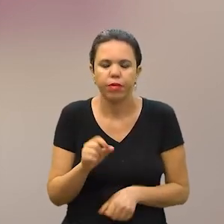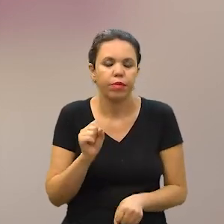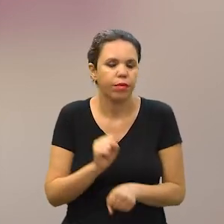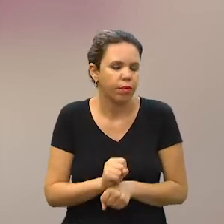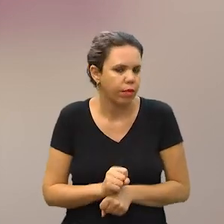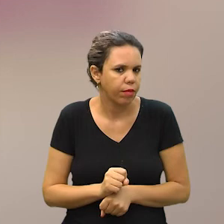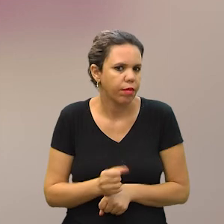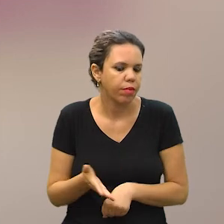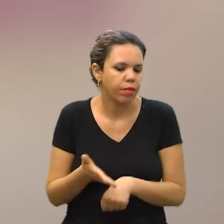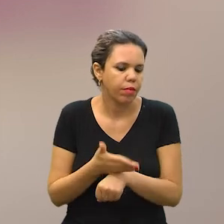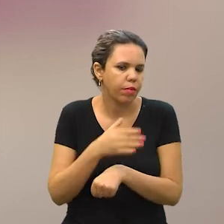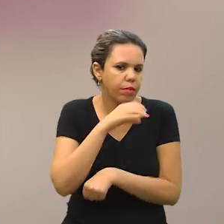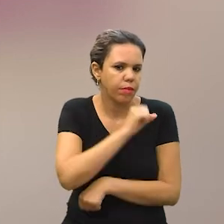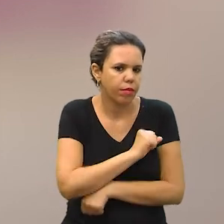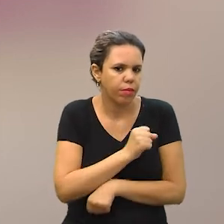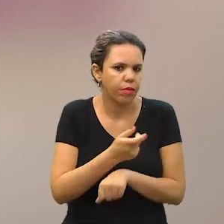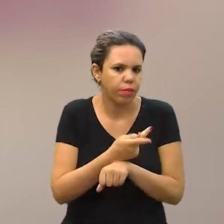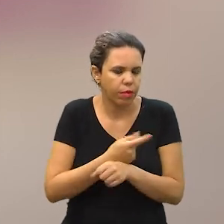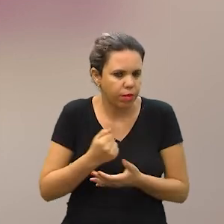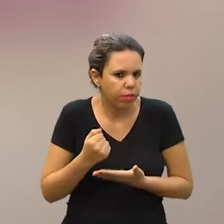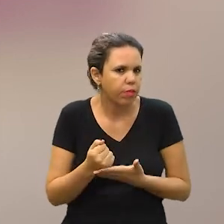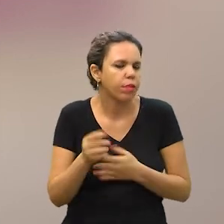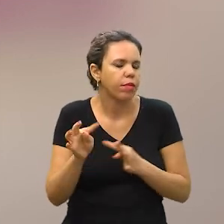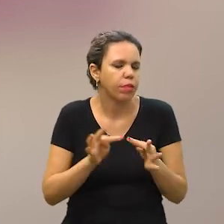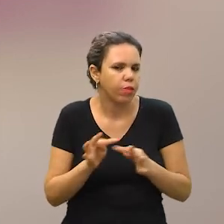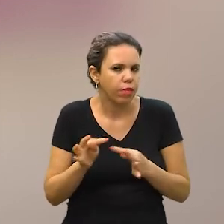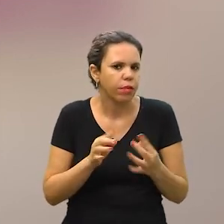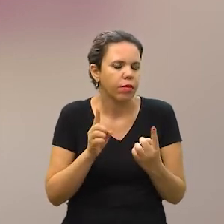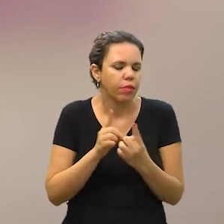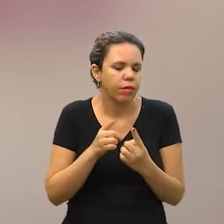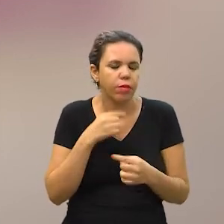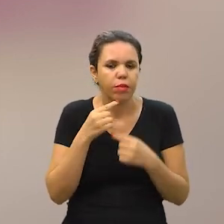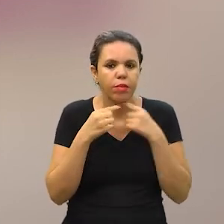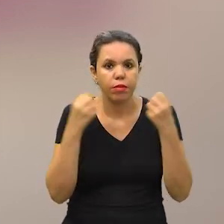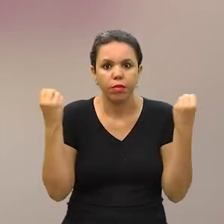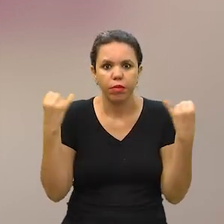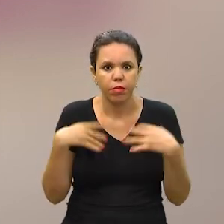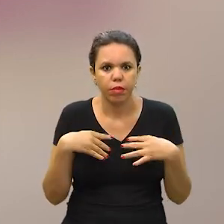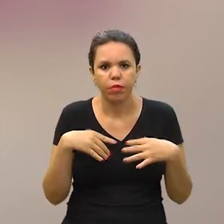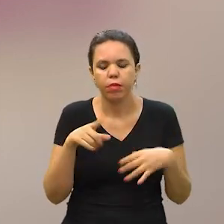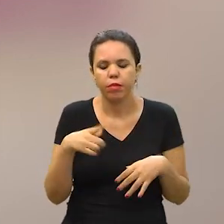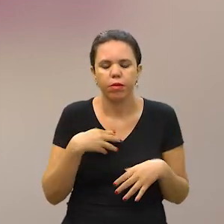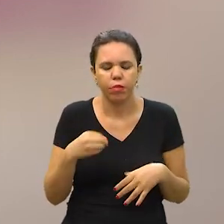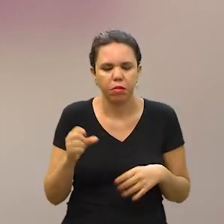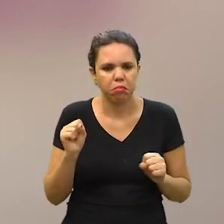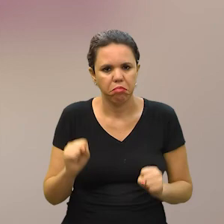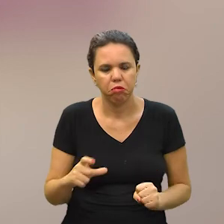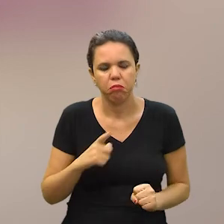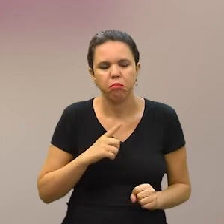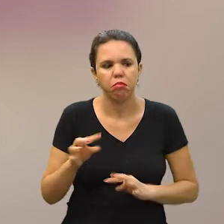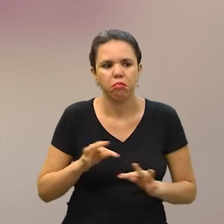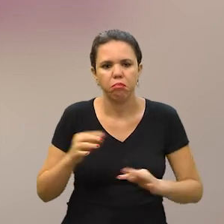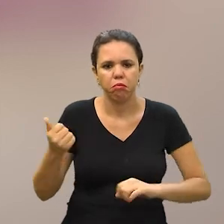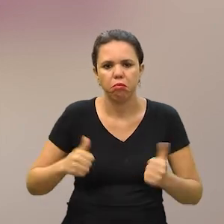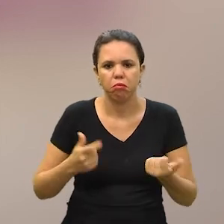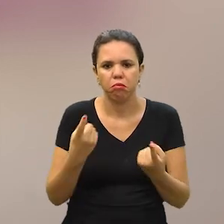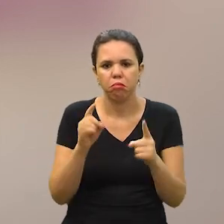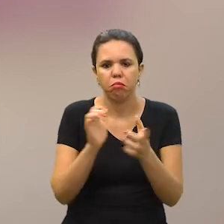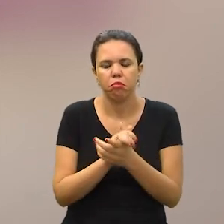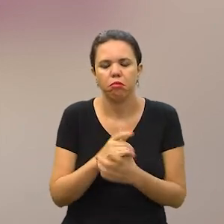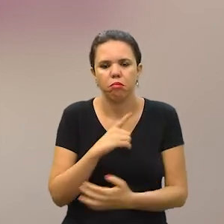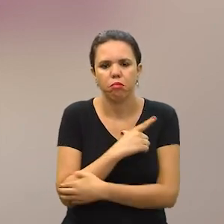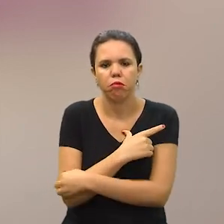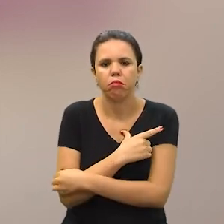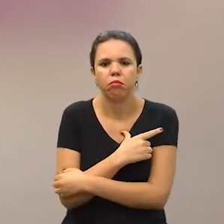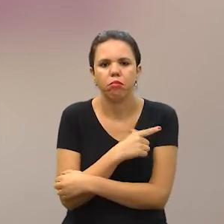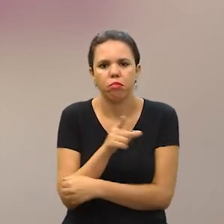esperar. Quanto antes buscar auxílio e quanto antes você tirar essa dúvida que você tem, se o seu filho pode ter esse diagnóstico, seu esposo pode